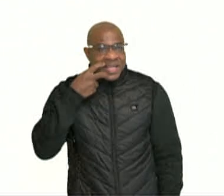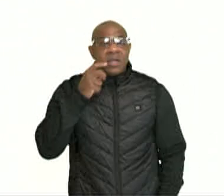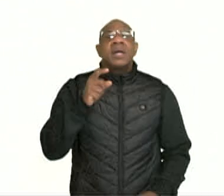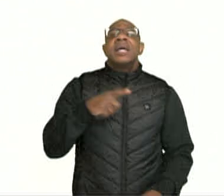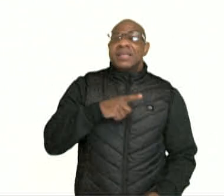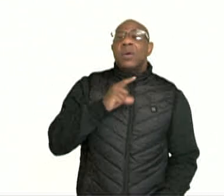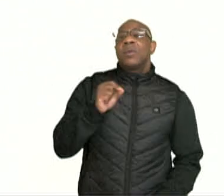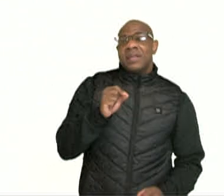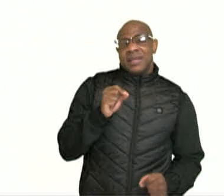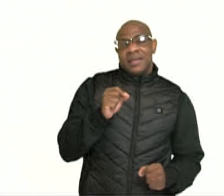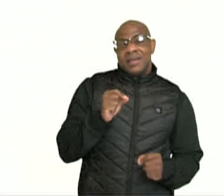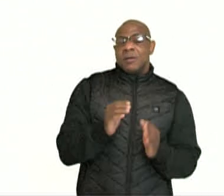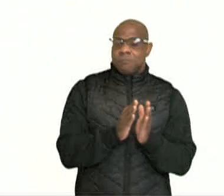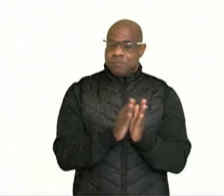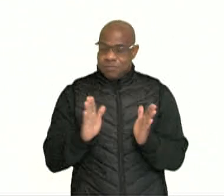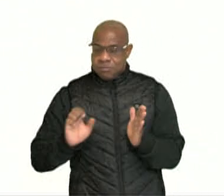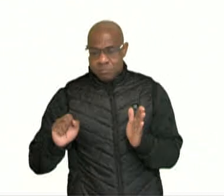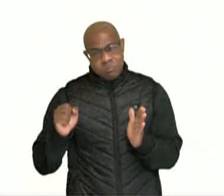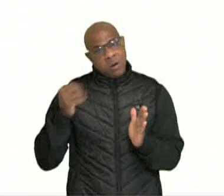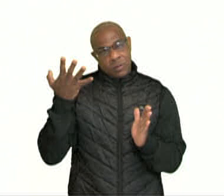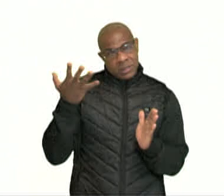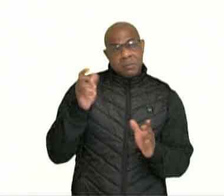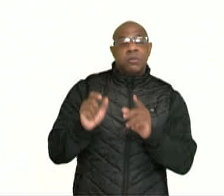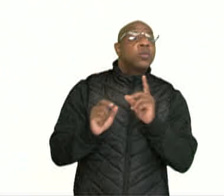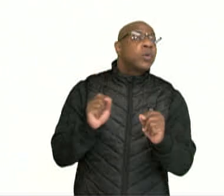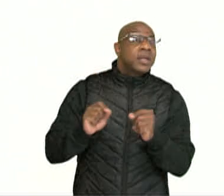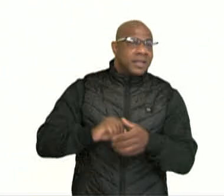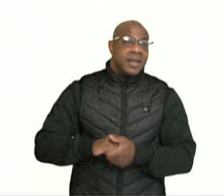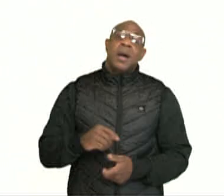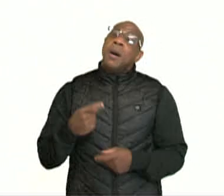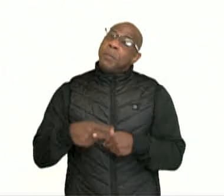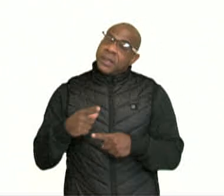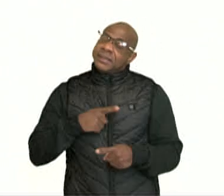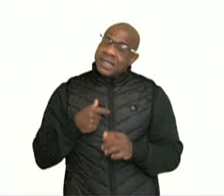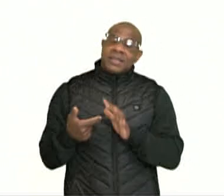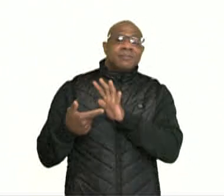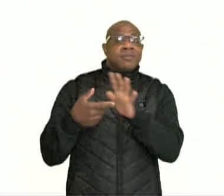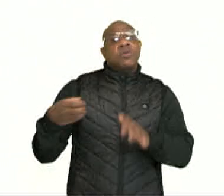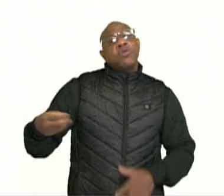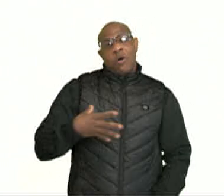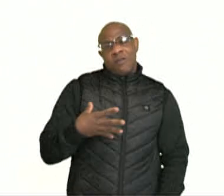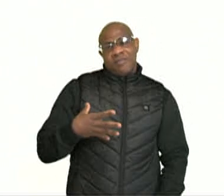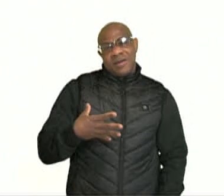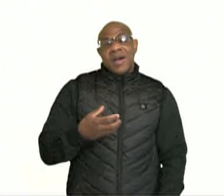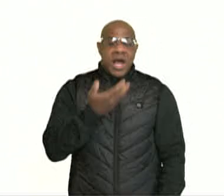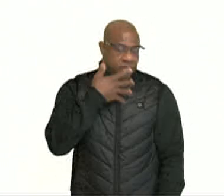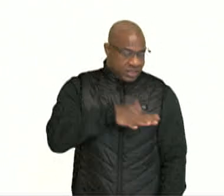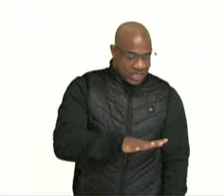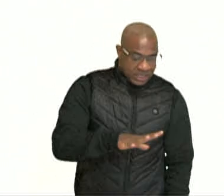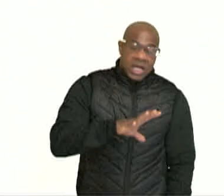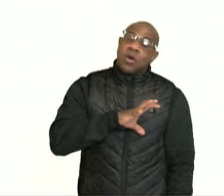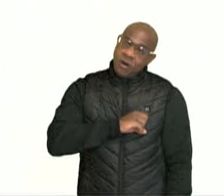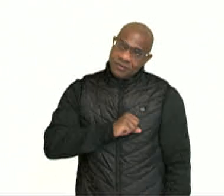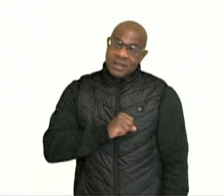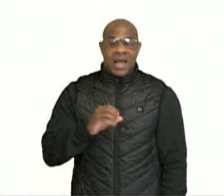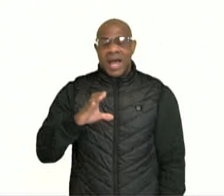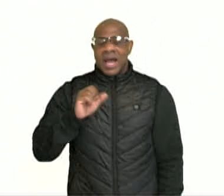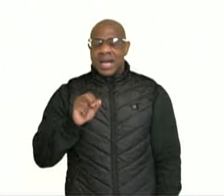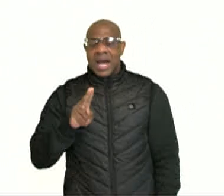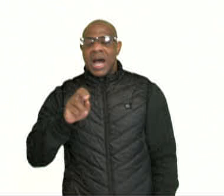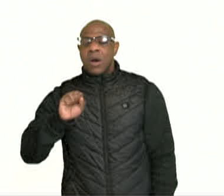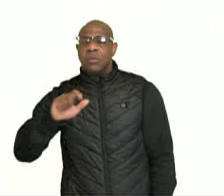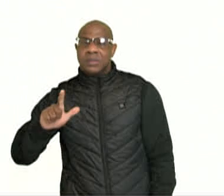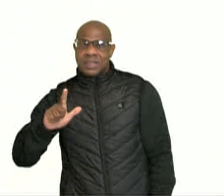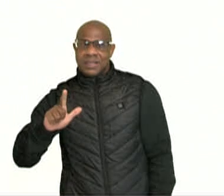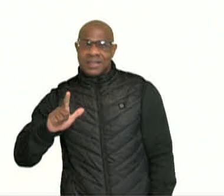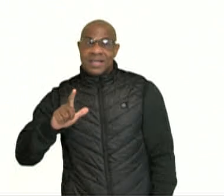quê? Apresenta, porque ele agora apresenta novidades que atraem as crianças. Essa é a causa. Então, a causa que